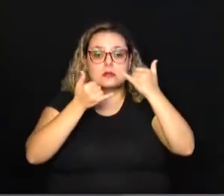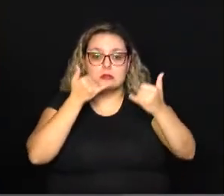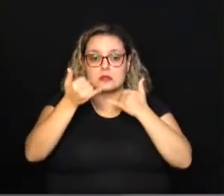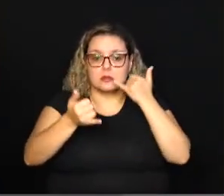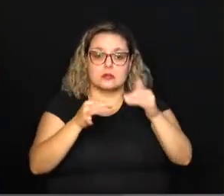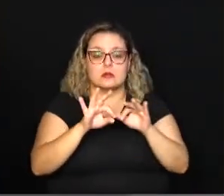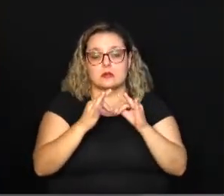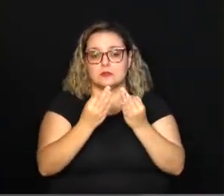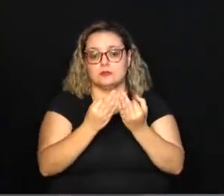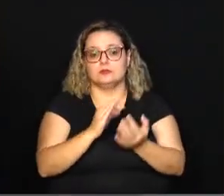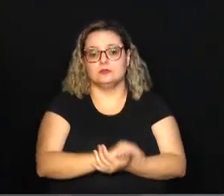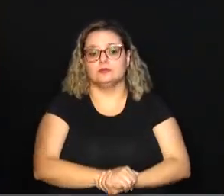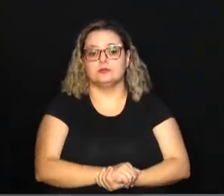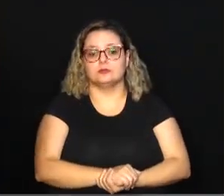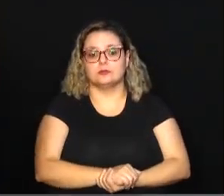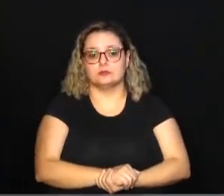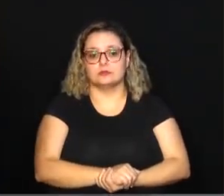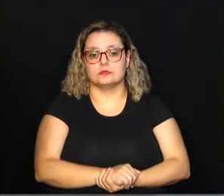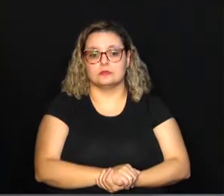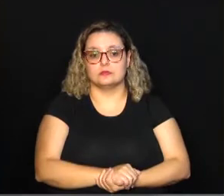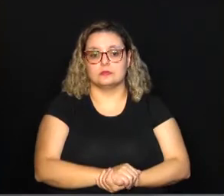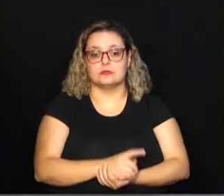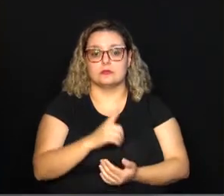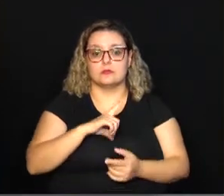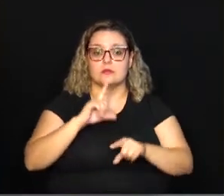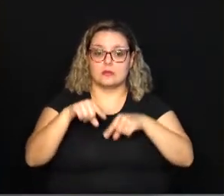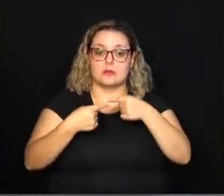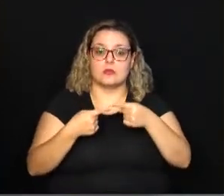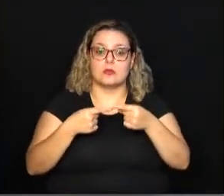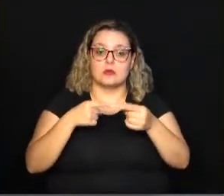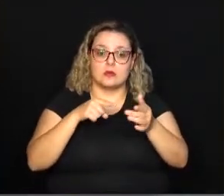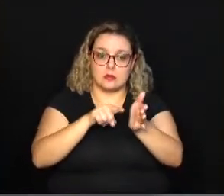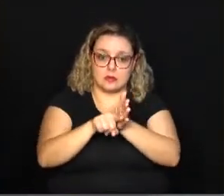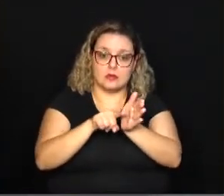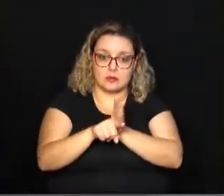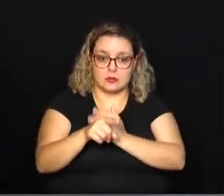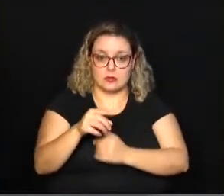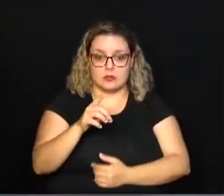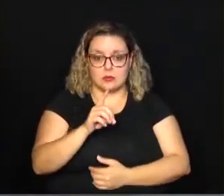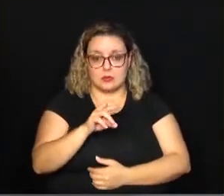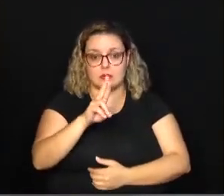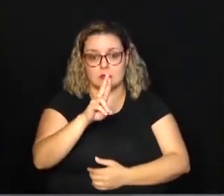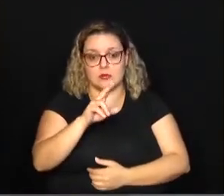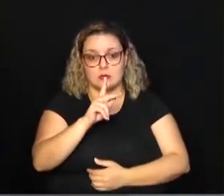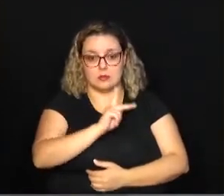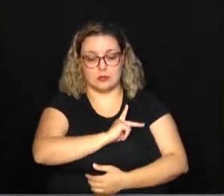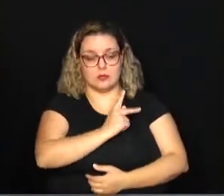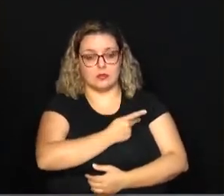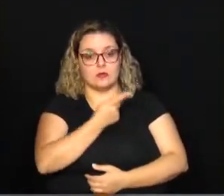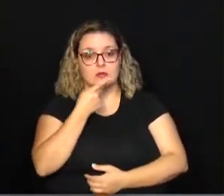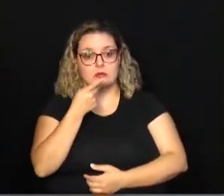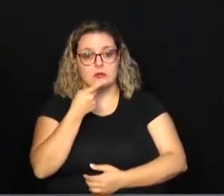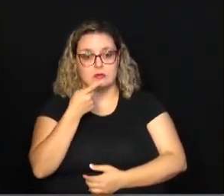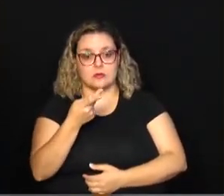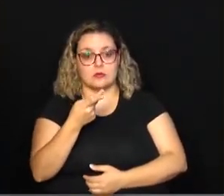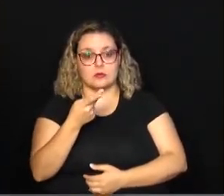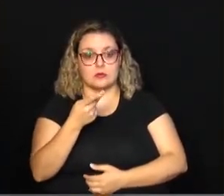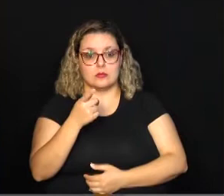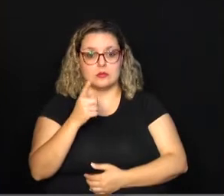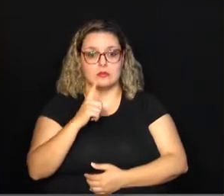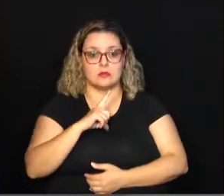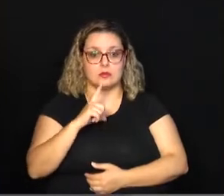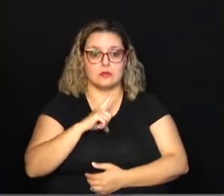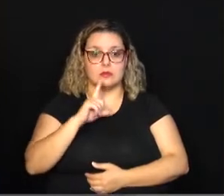Eu tenho mais alguns questionamentos também, mas eu peço, como o doutor Paulo Haddad acabou de falar, eu tenho uma consulta